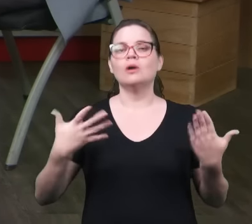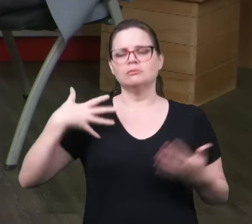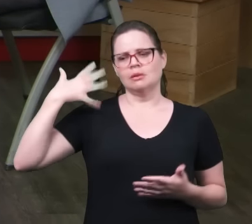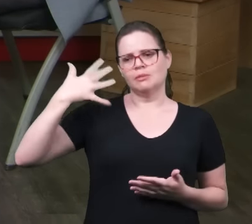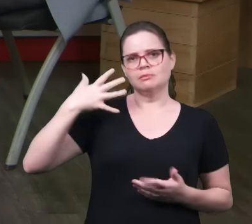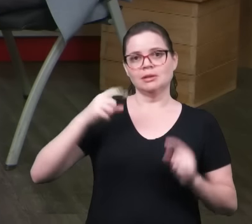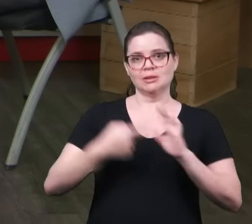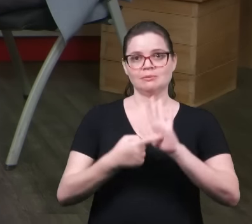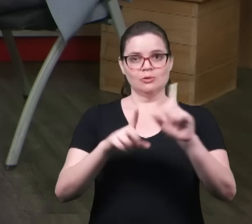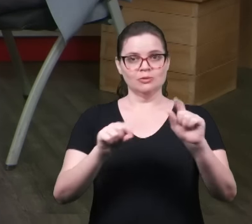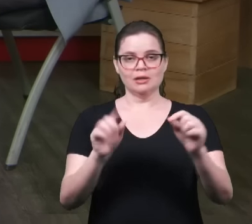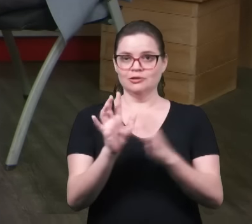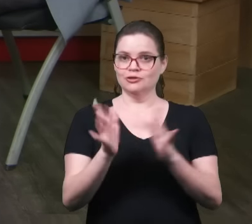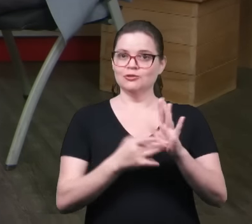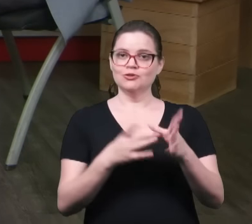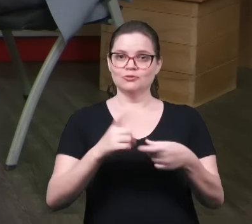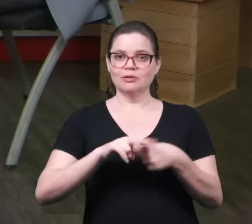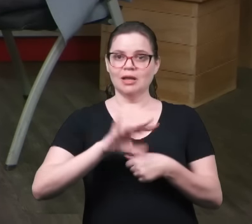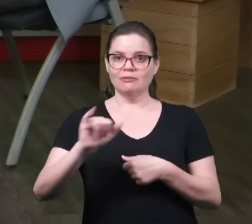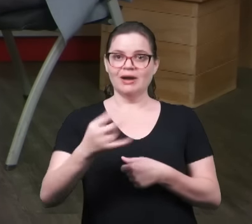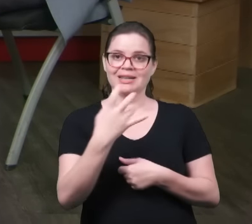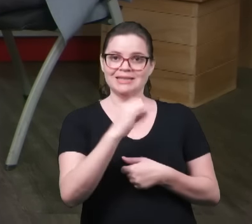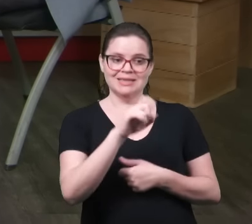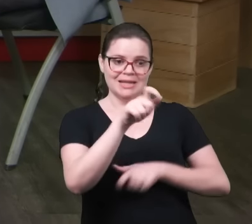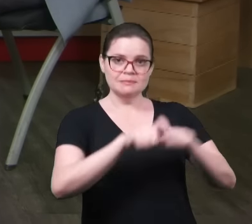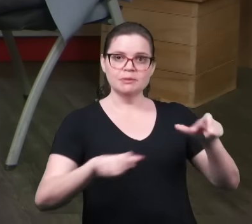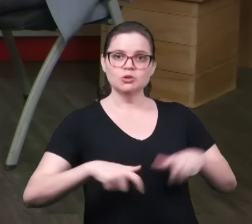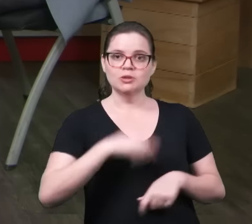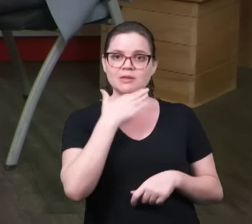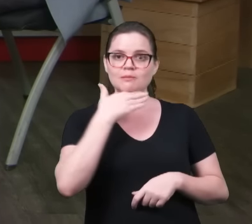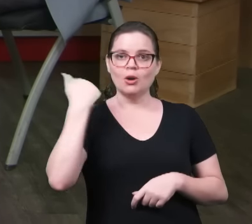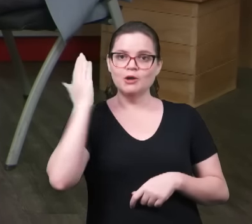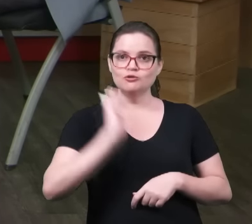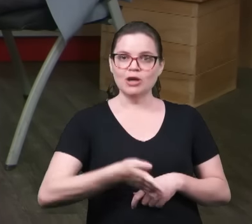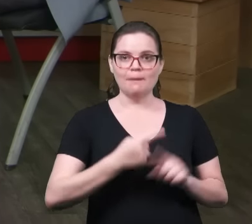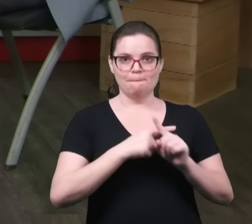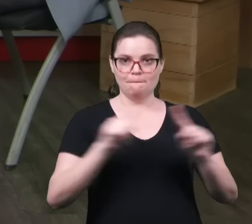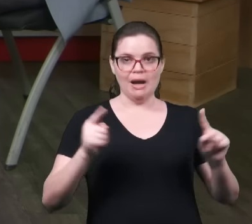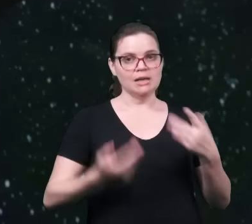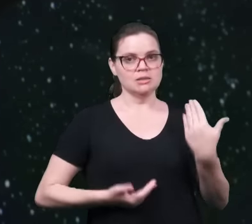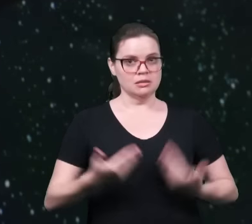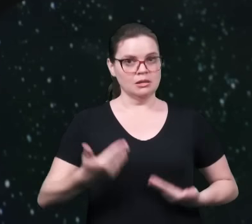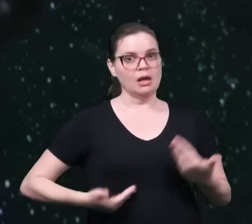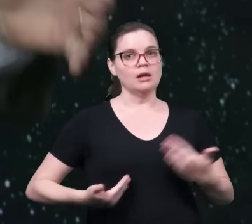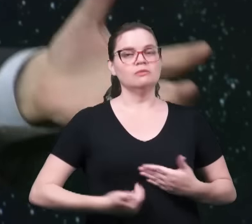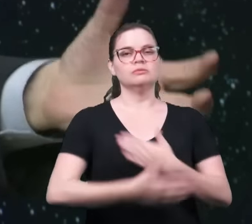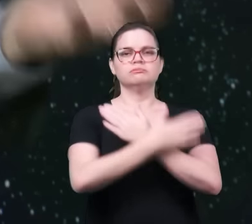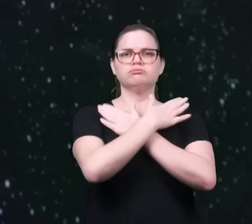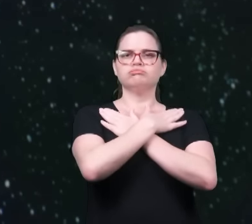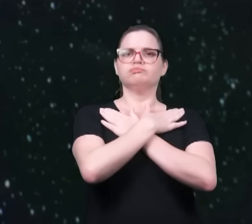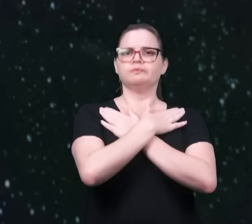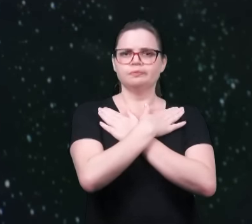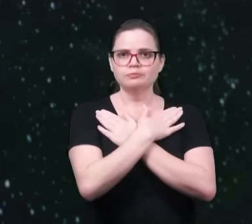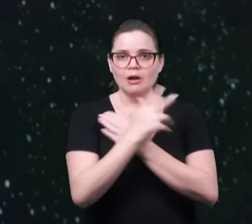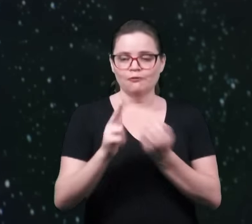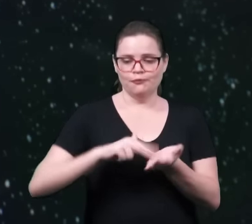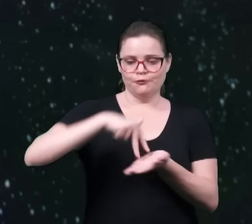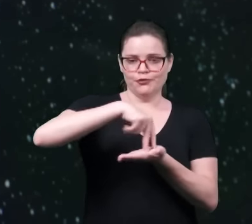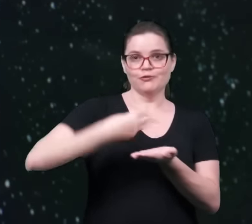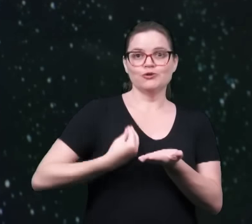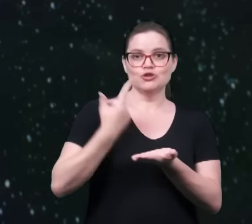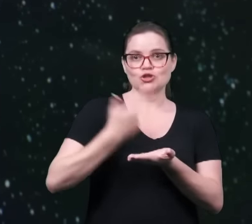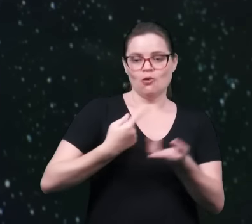que primeiramente aqueles que morreram em Cristo vão ressuscitar. Amém. E depois os que estiverem vivos serão arrebatados.